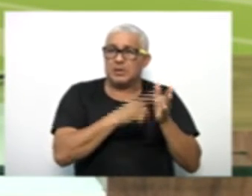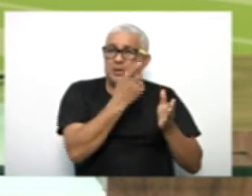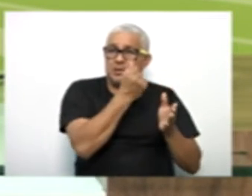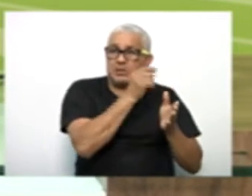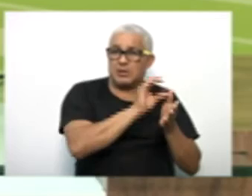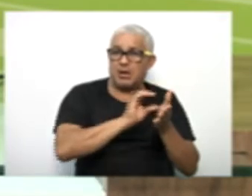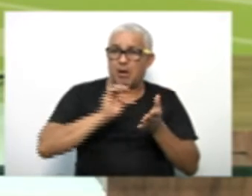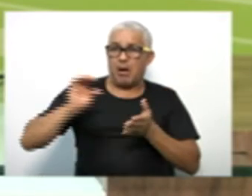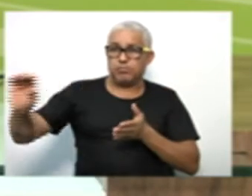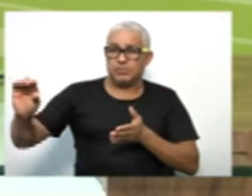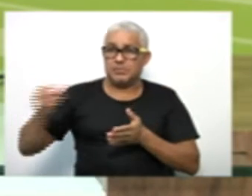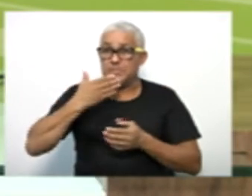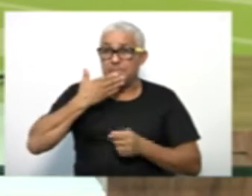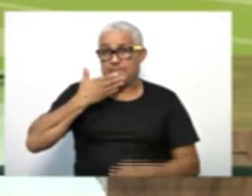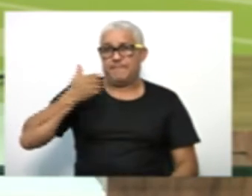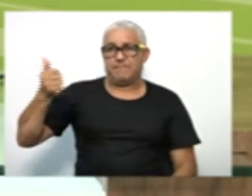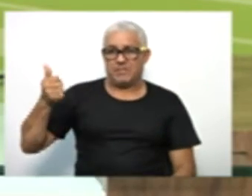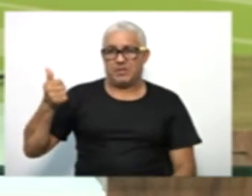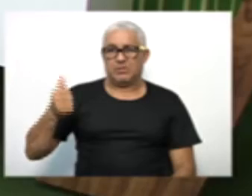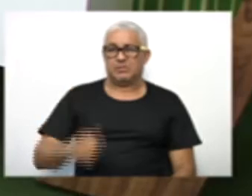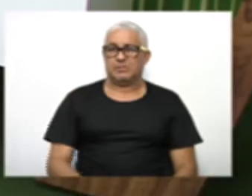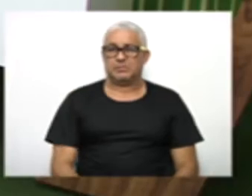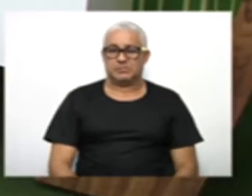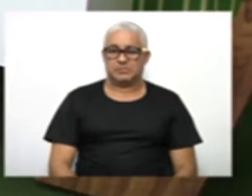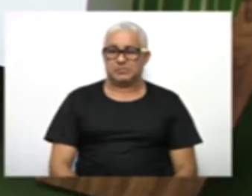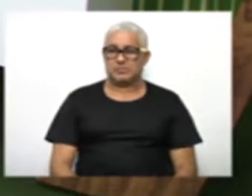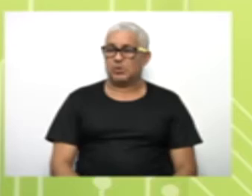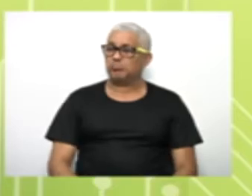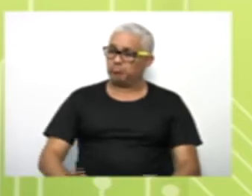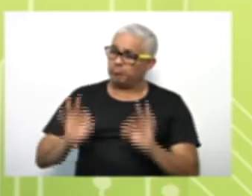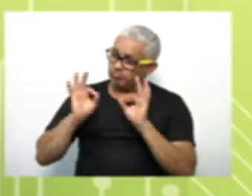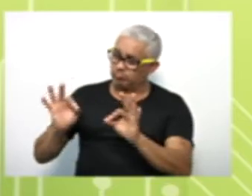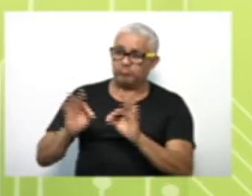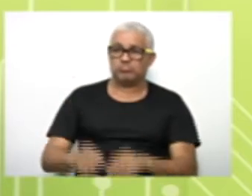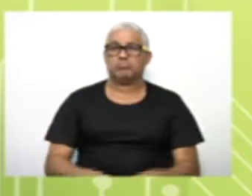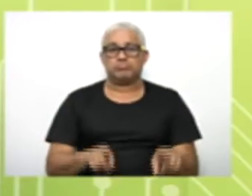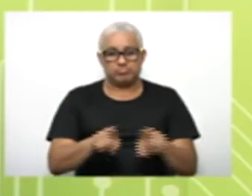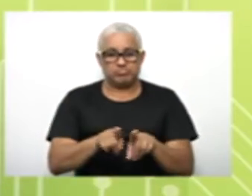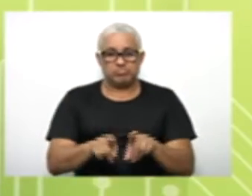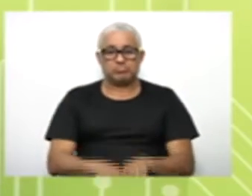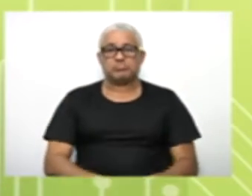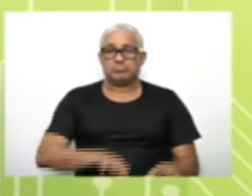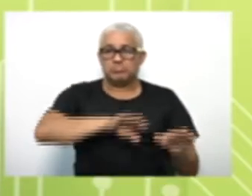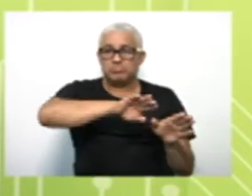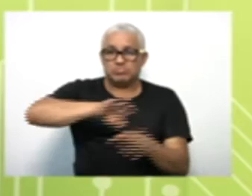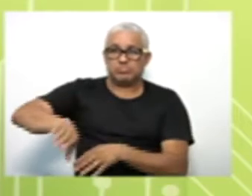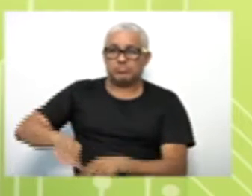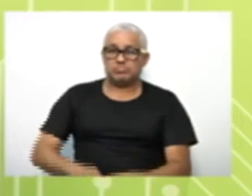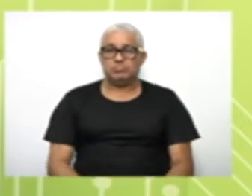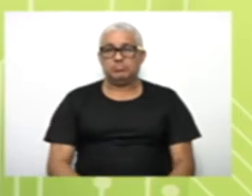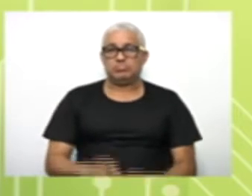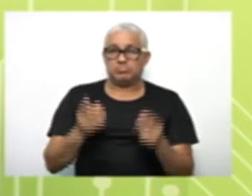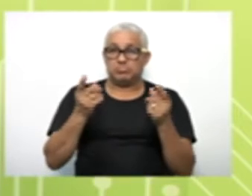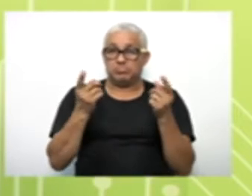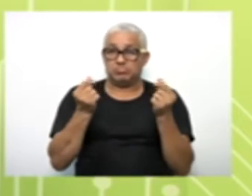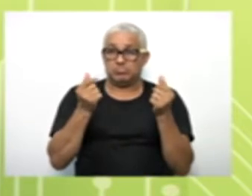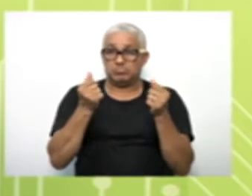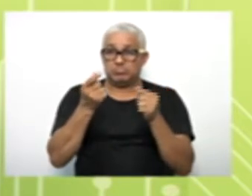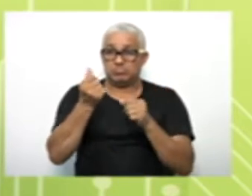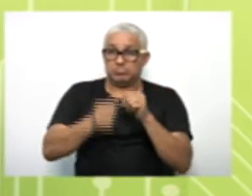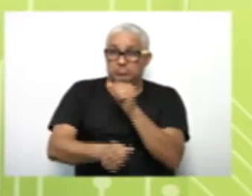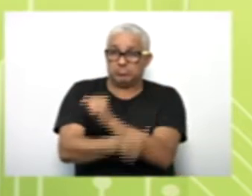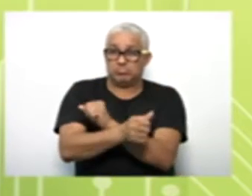recurso financeiro da melhor forma possível. Excelente, professor. Uma outra situação é que o investimento financeiro ele pode ser